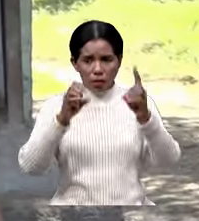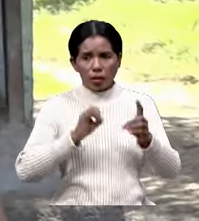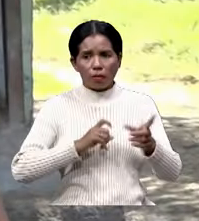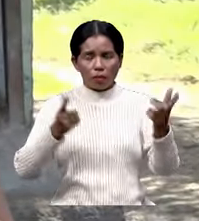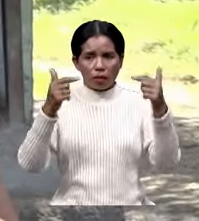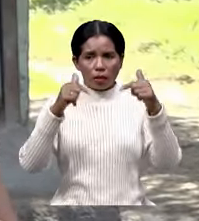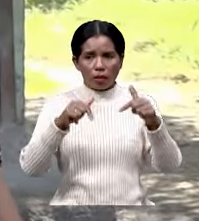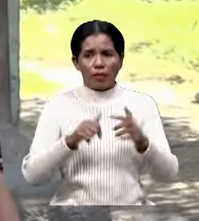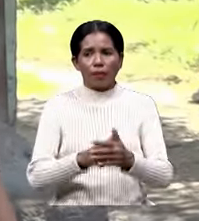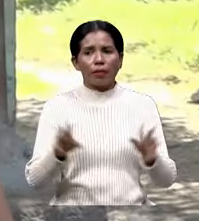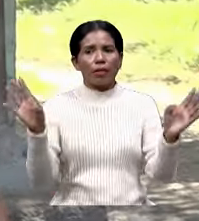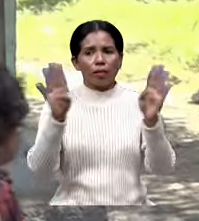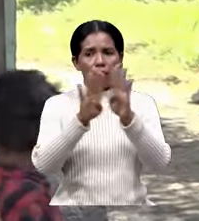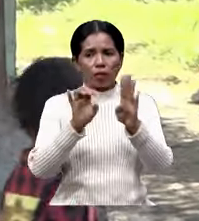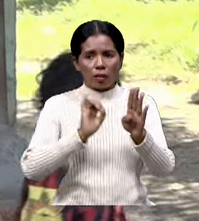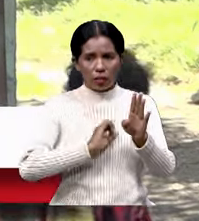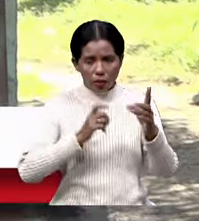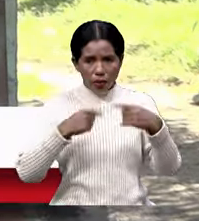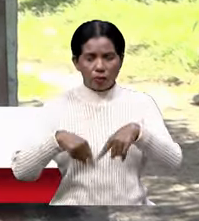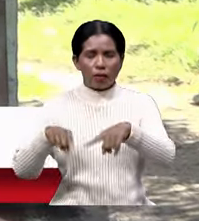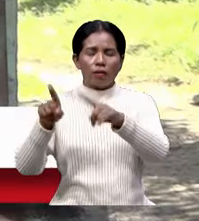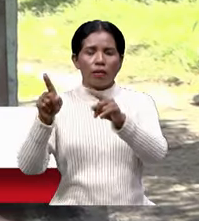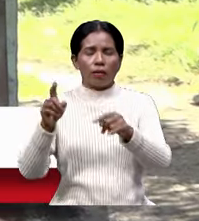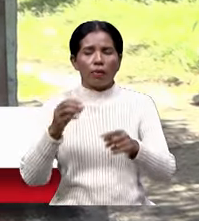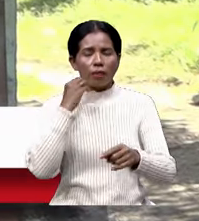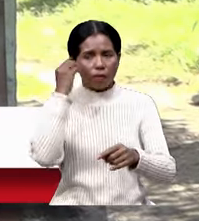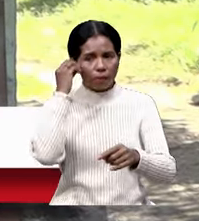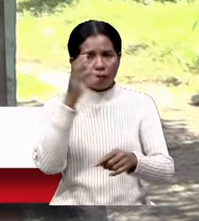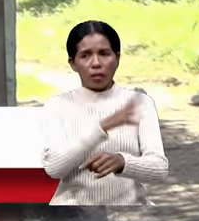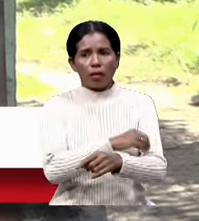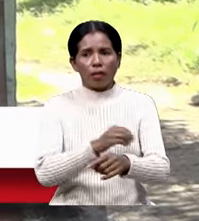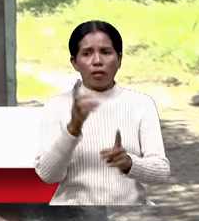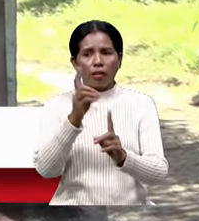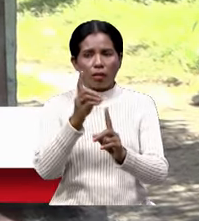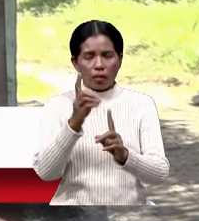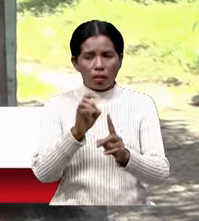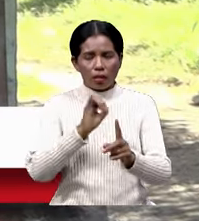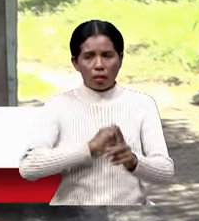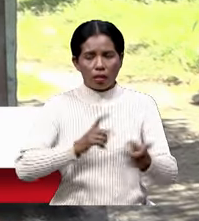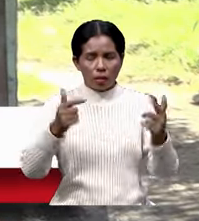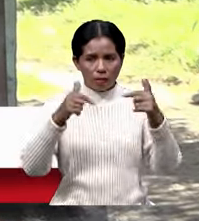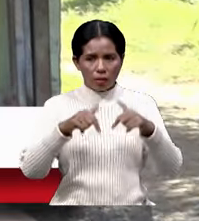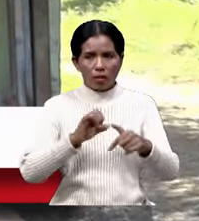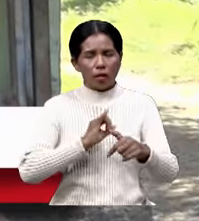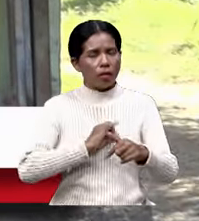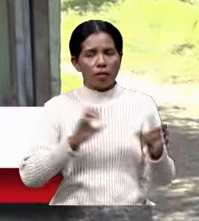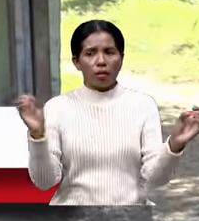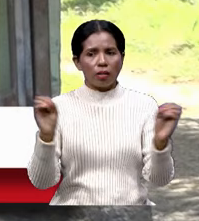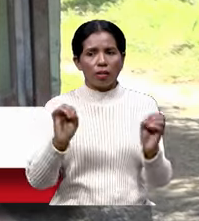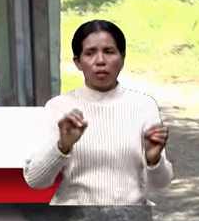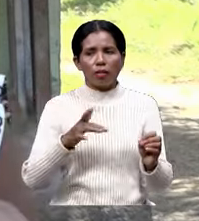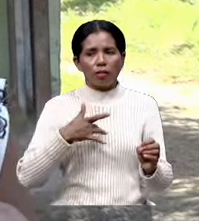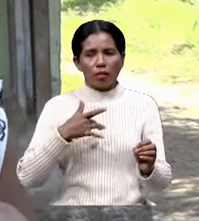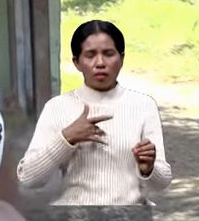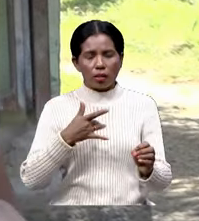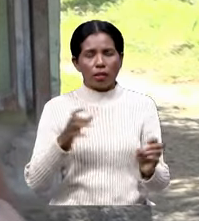be, taka hele be agora fila fale. Tamba ho in pas be data consulta nen, ma ha uma consulta la hebe. Senti la dia tamba